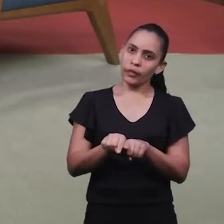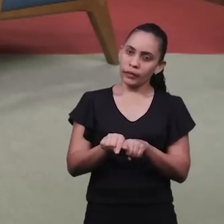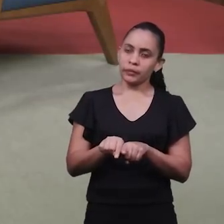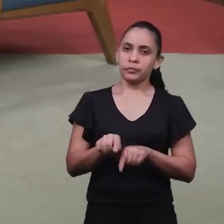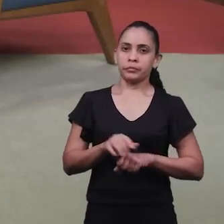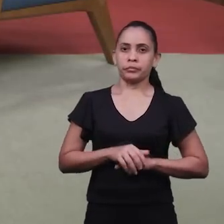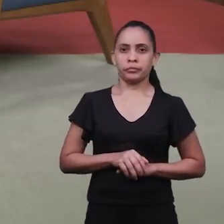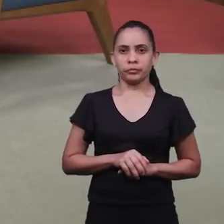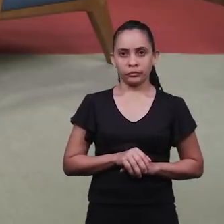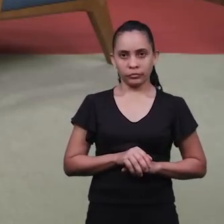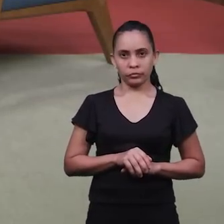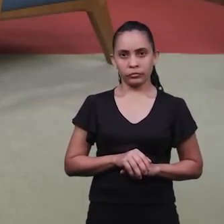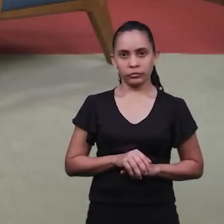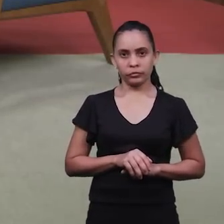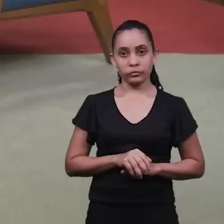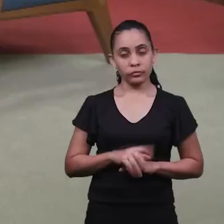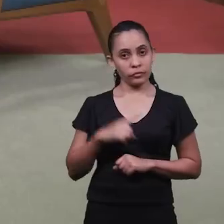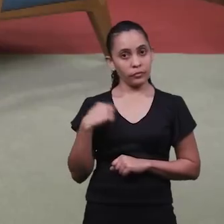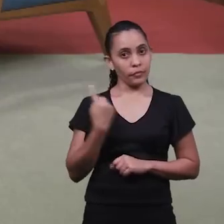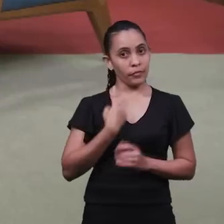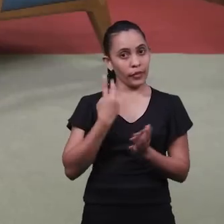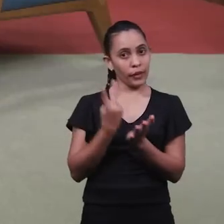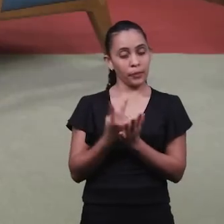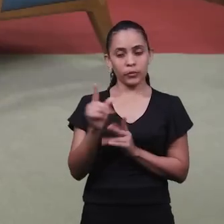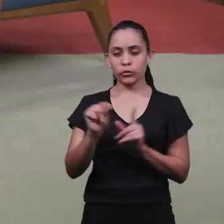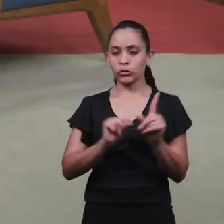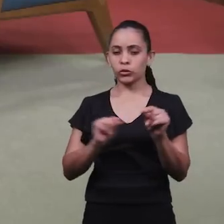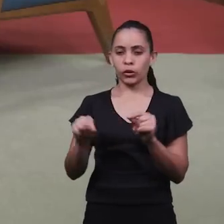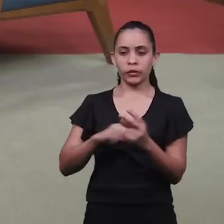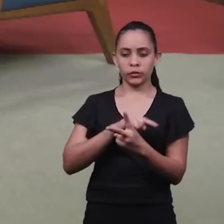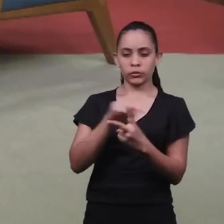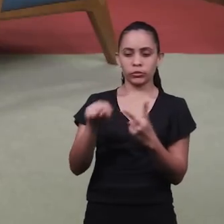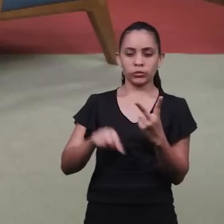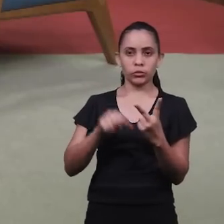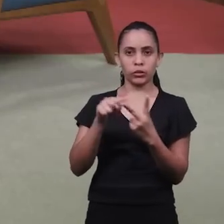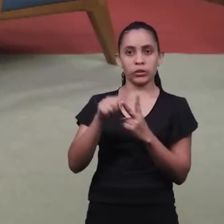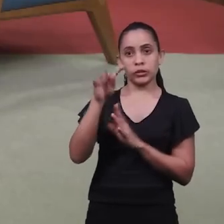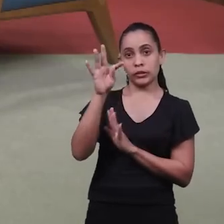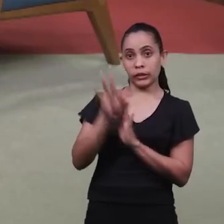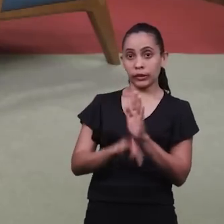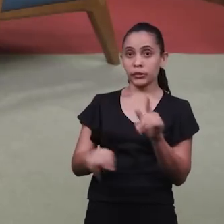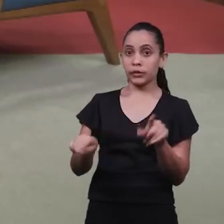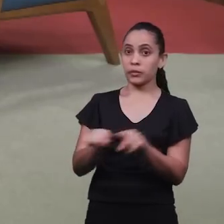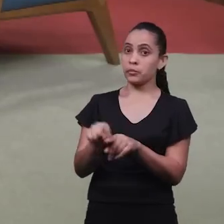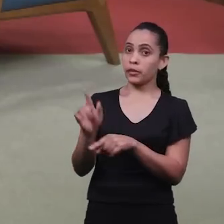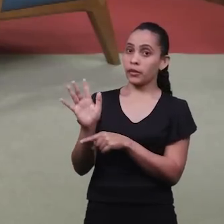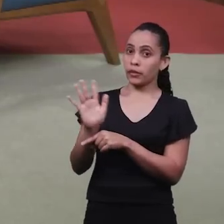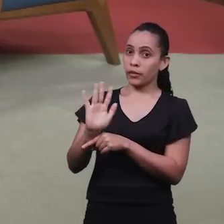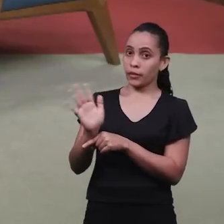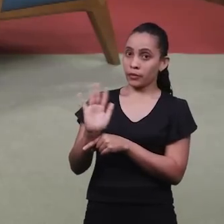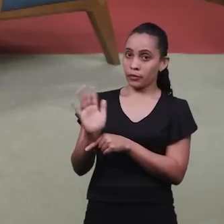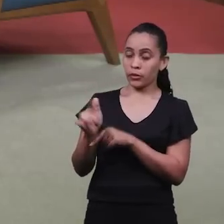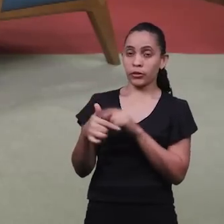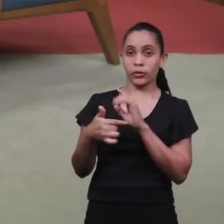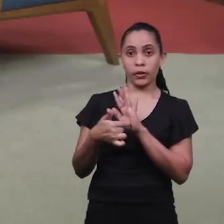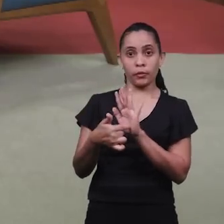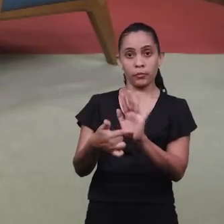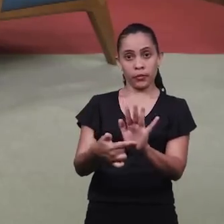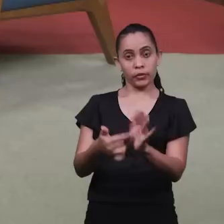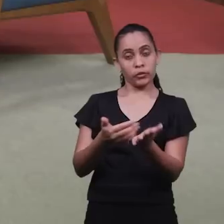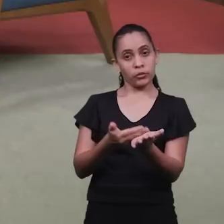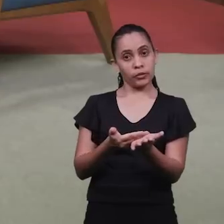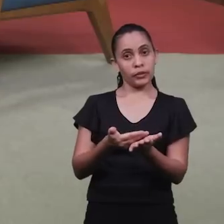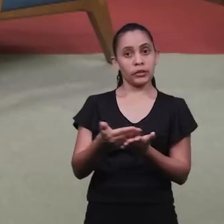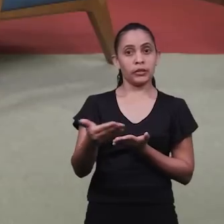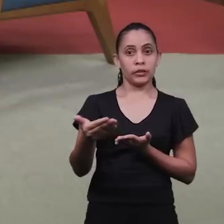e comentam acerca desse programa. E a gente sempre escolhe 2 participações em texto e 2 participações em vídeo e traz aqui